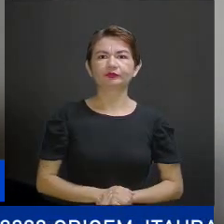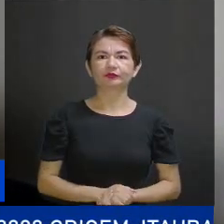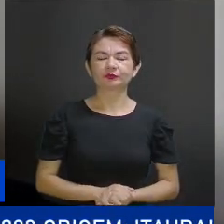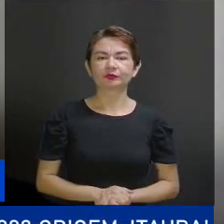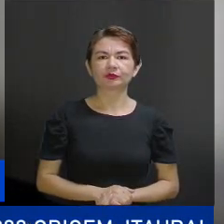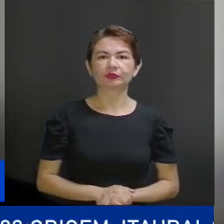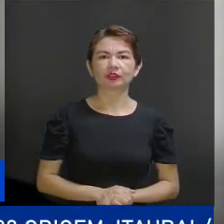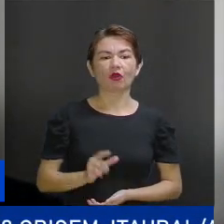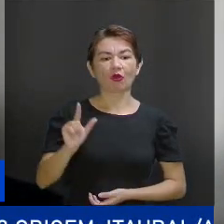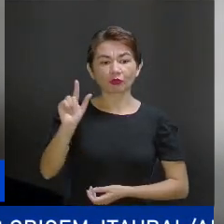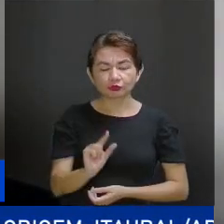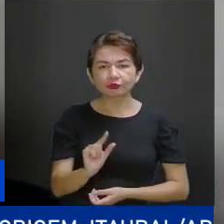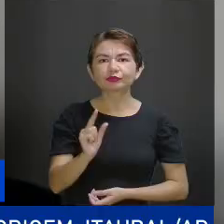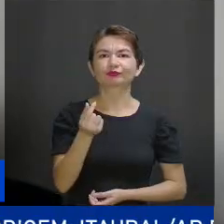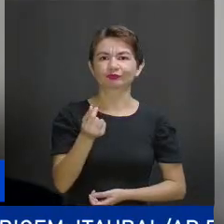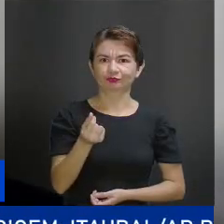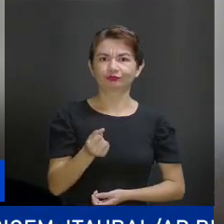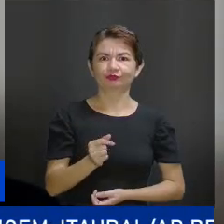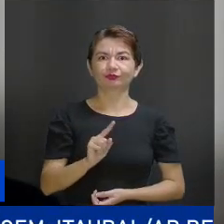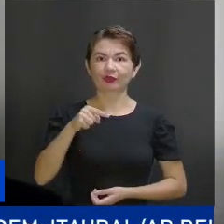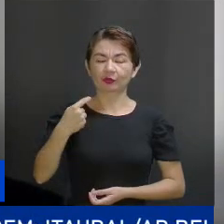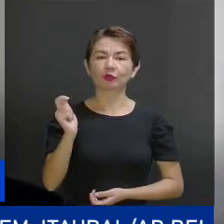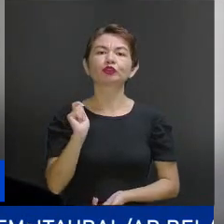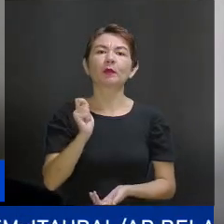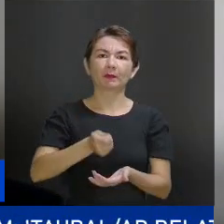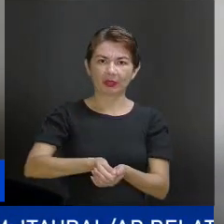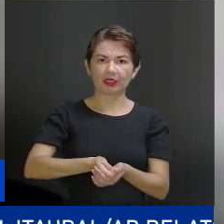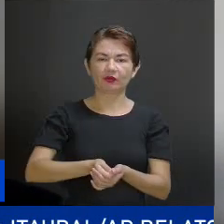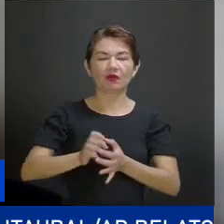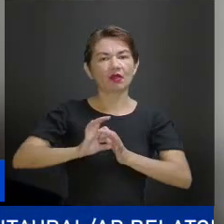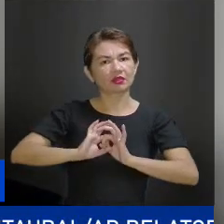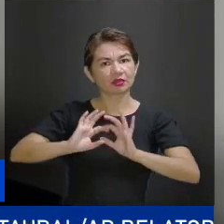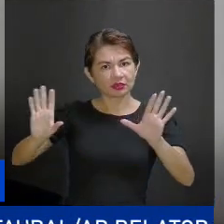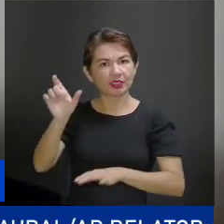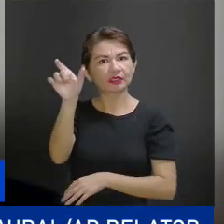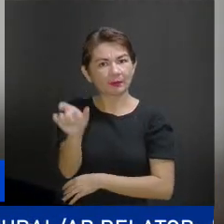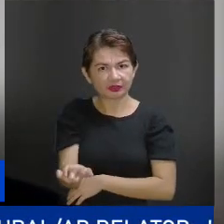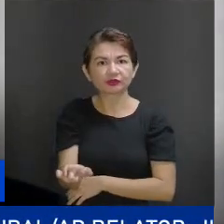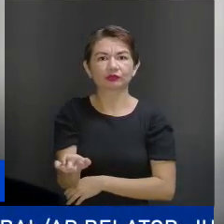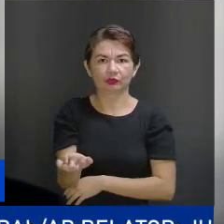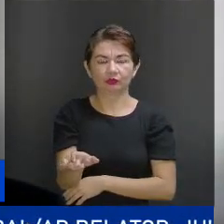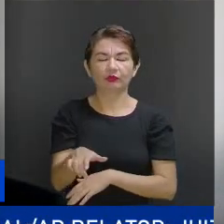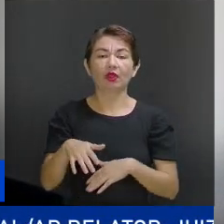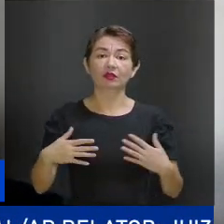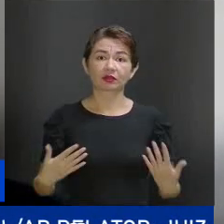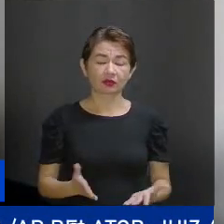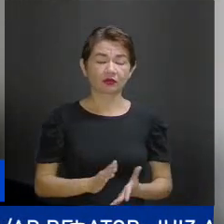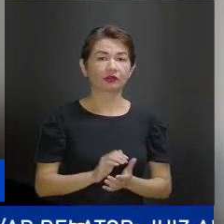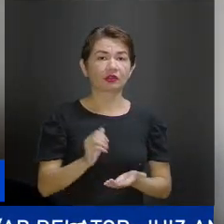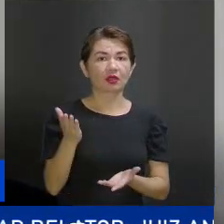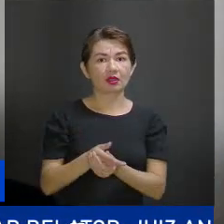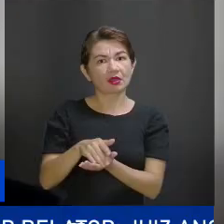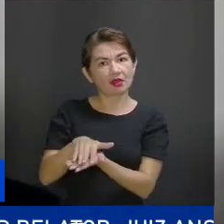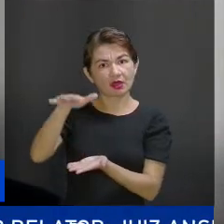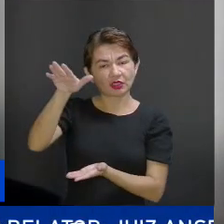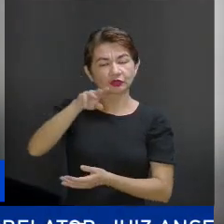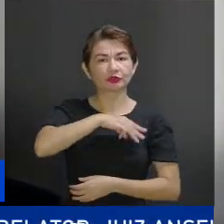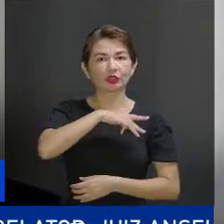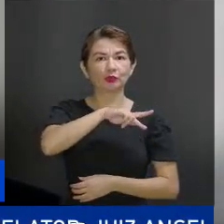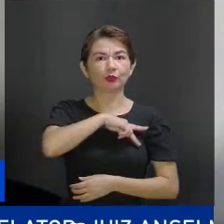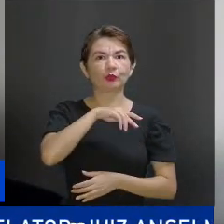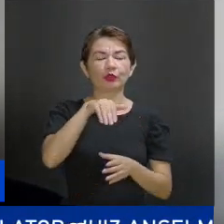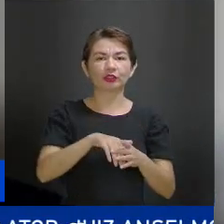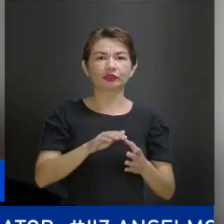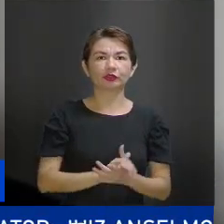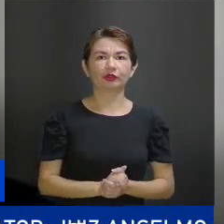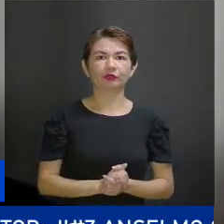valor da fiança, posteriormente quitada, o que possibilitou a soltura do paciente. Com vistas aos autos, o Ministério Público Eleitoral